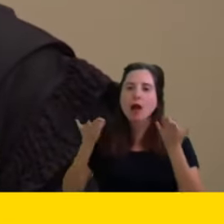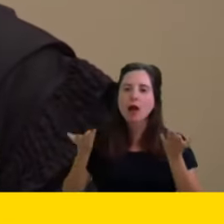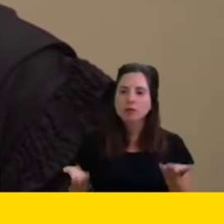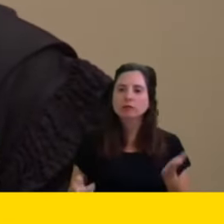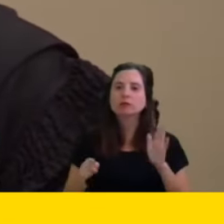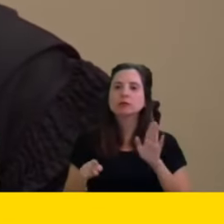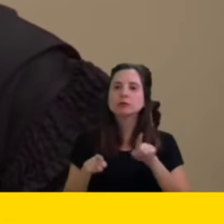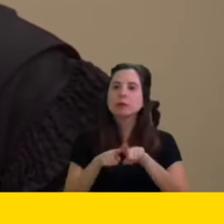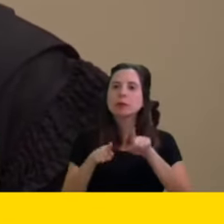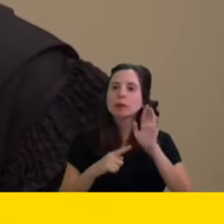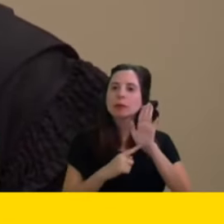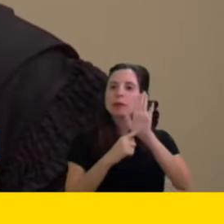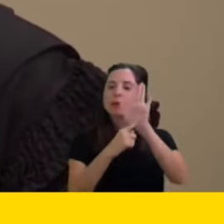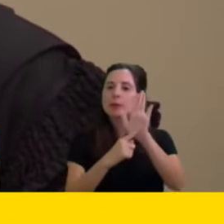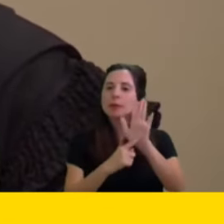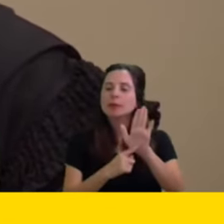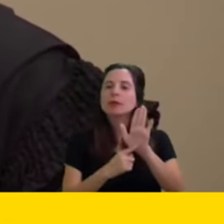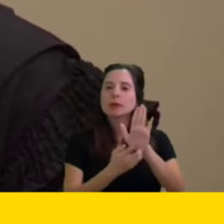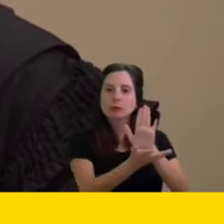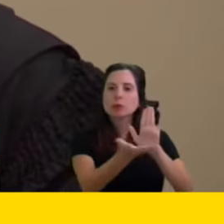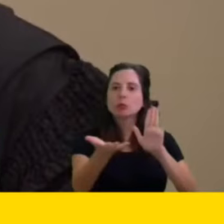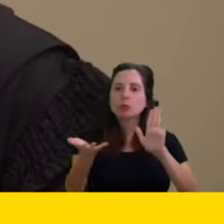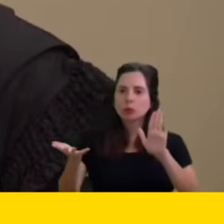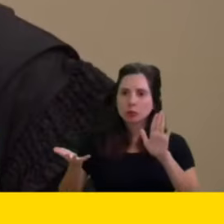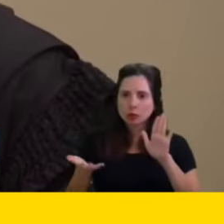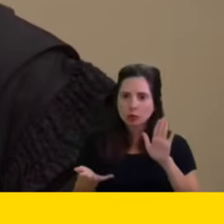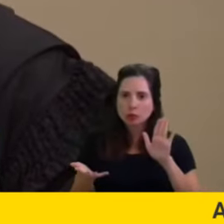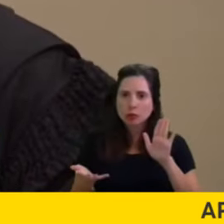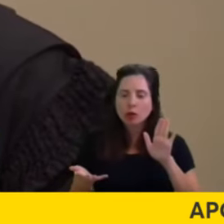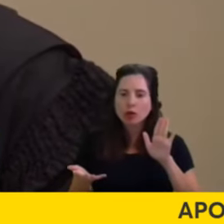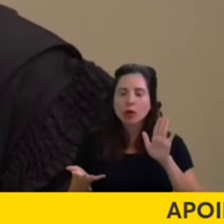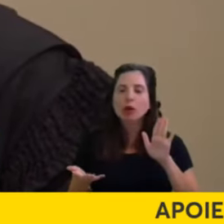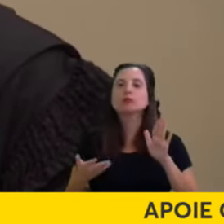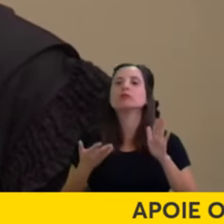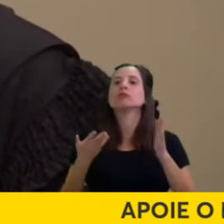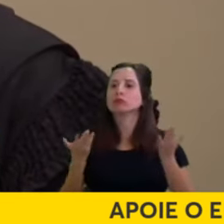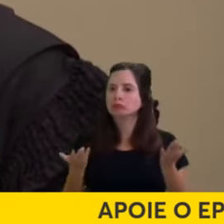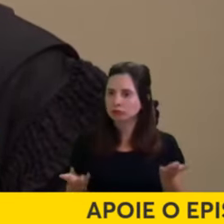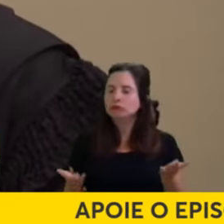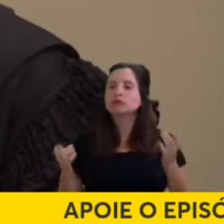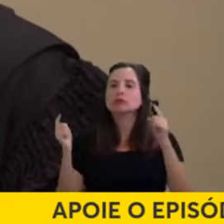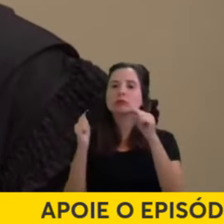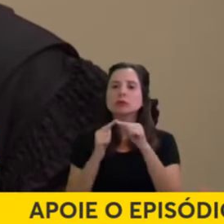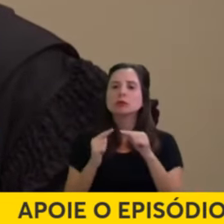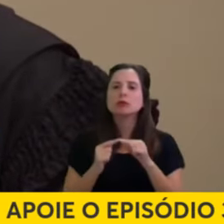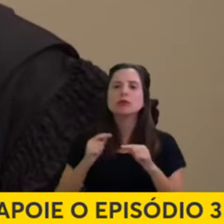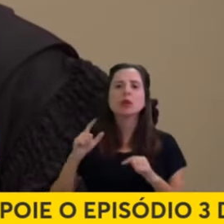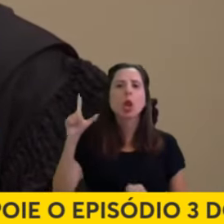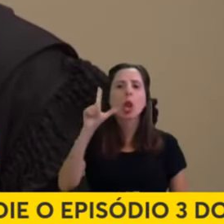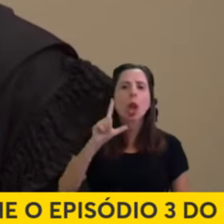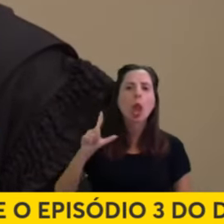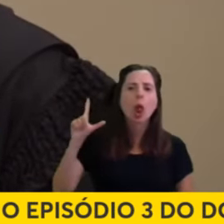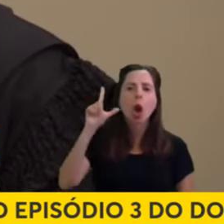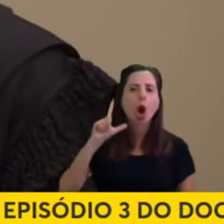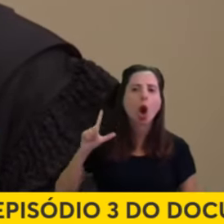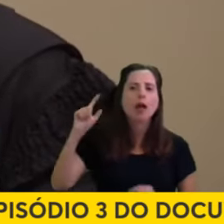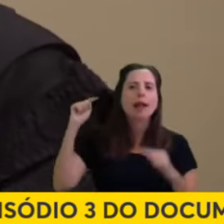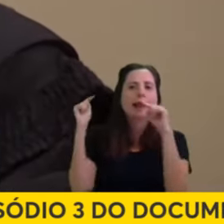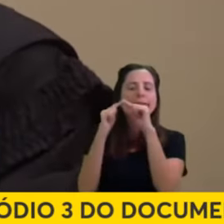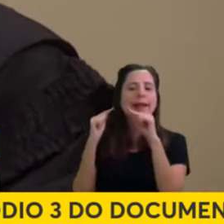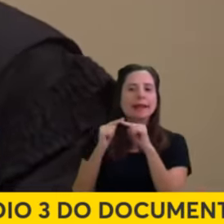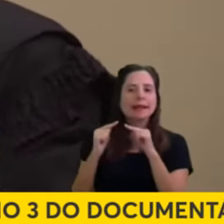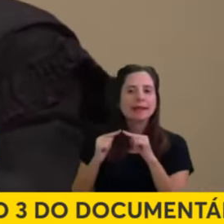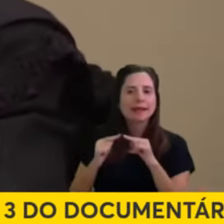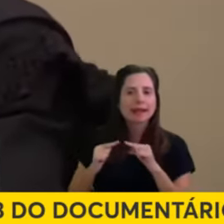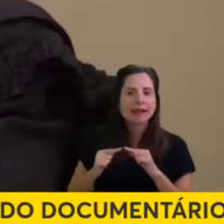escorada em Fatos ainda que públicos pretéritos e alheios ao feito configura a preclusão lógica estreitamente ligada ao preceito da vedação do